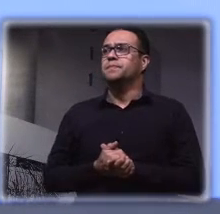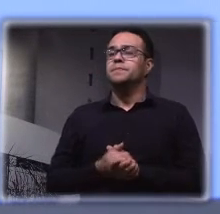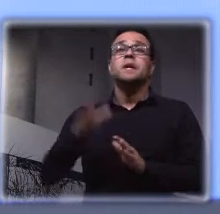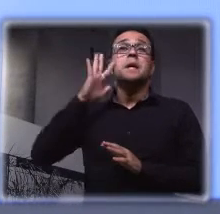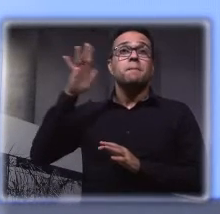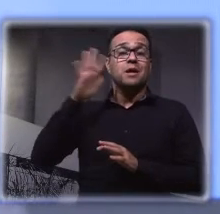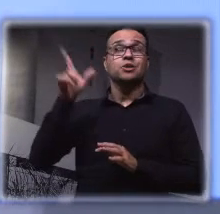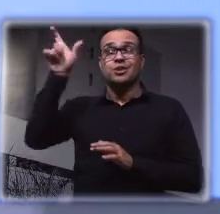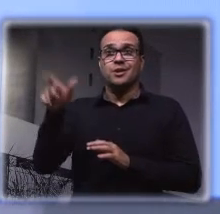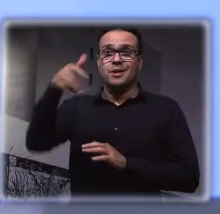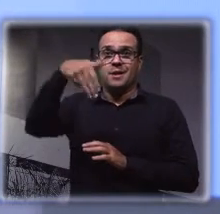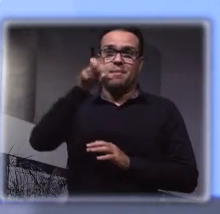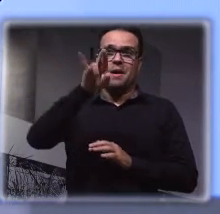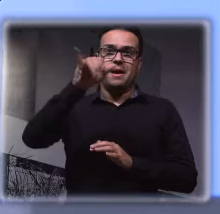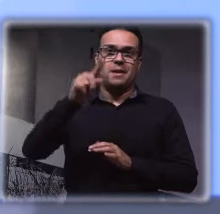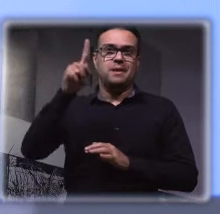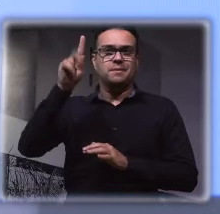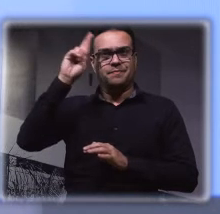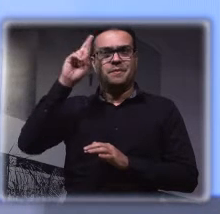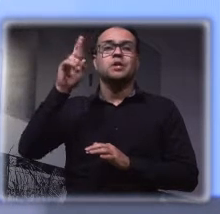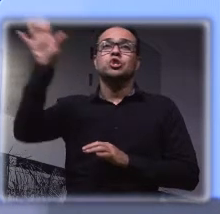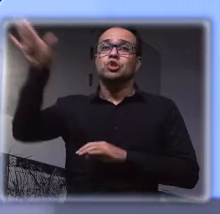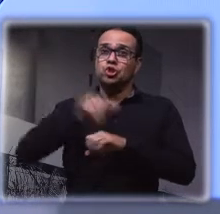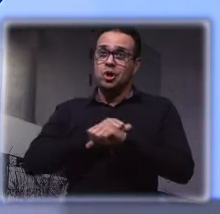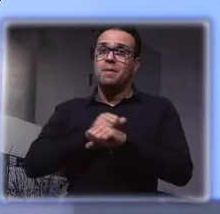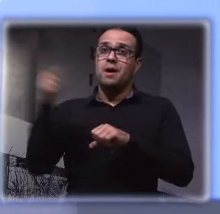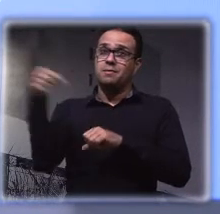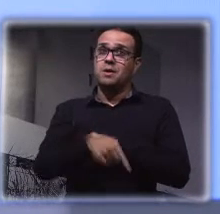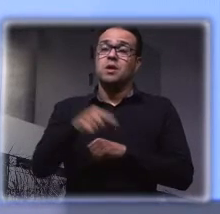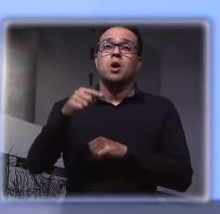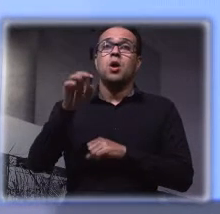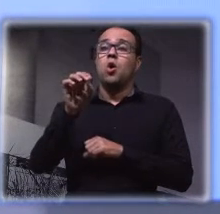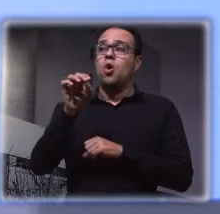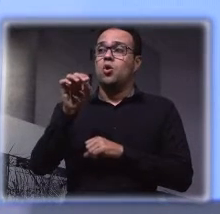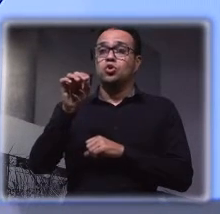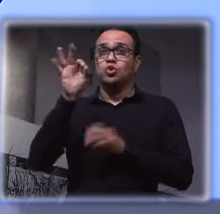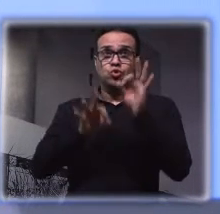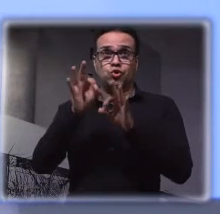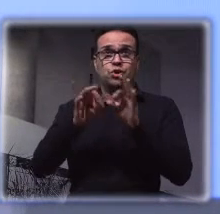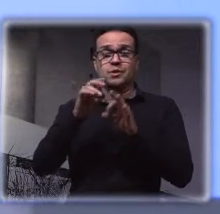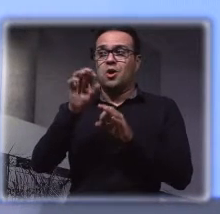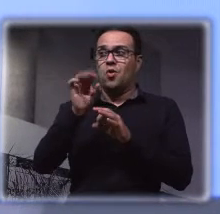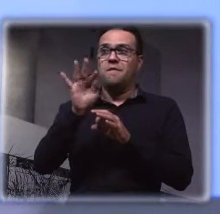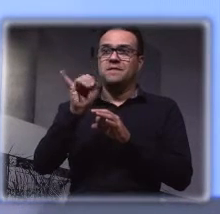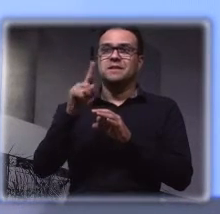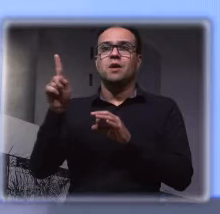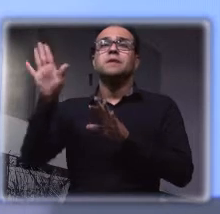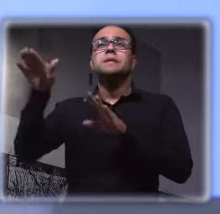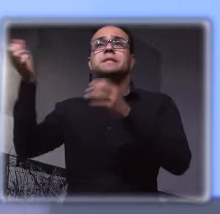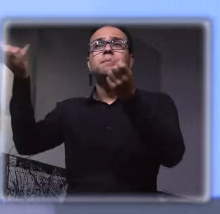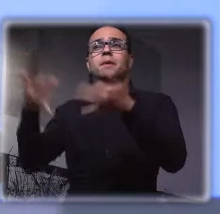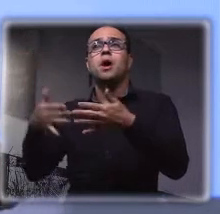Imagina que a Dona Maria, quando vai ser intimada da audiência, o oficial de justiça explica para